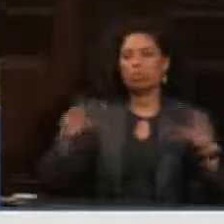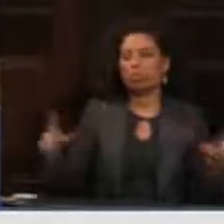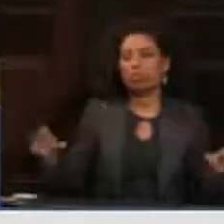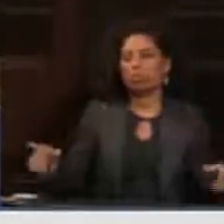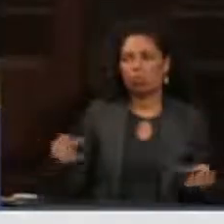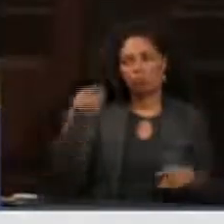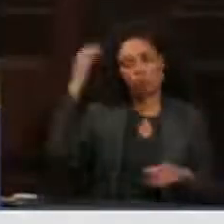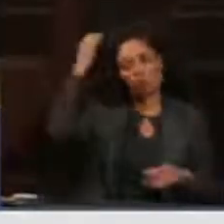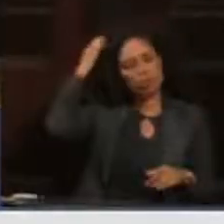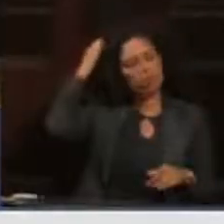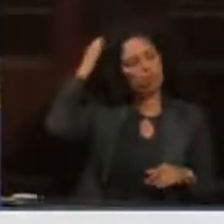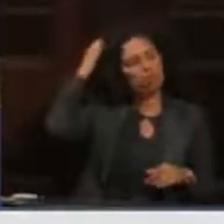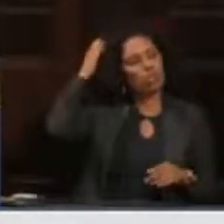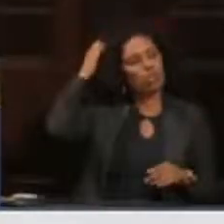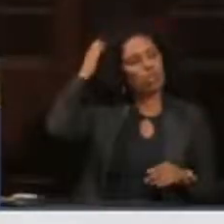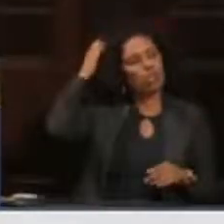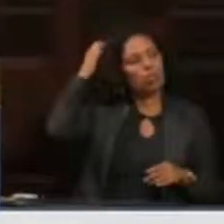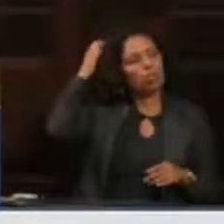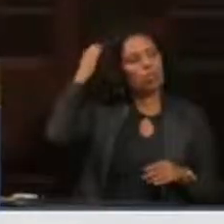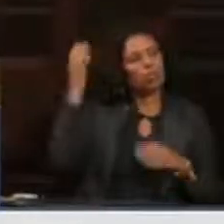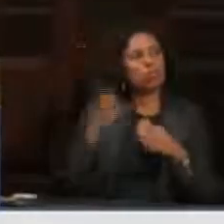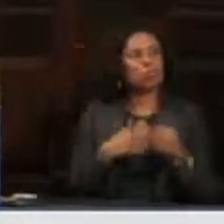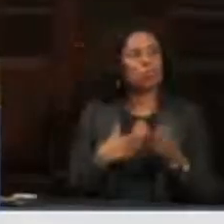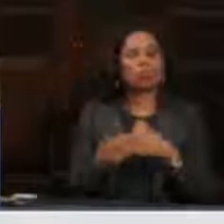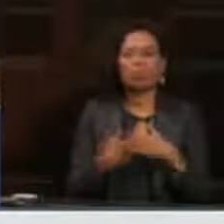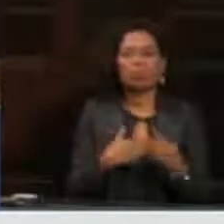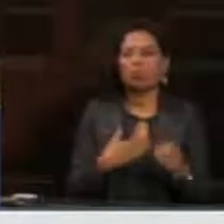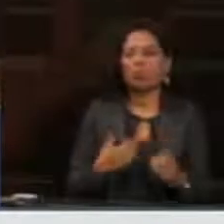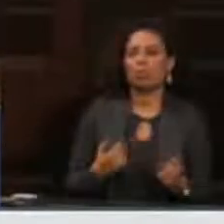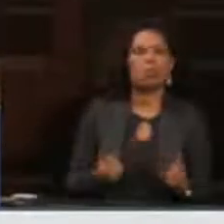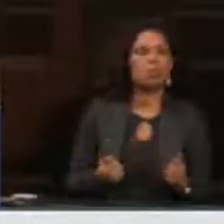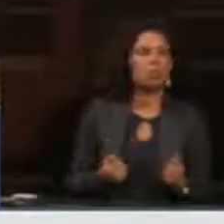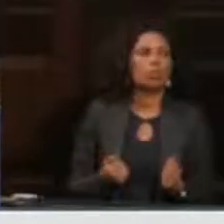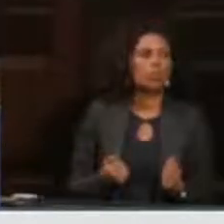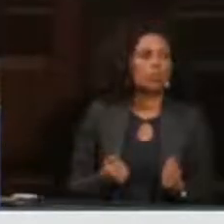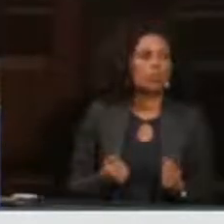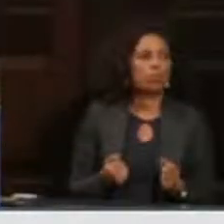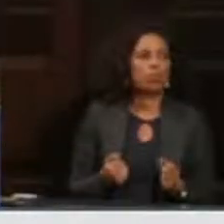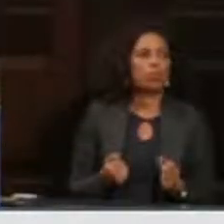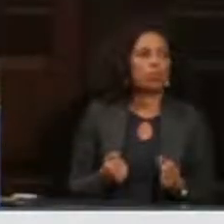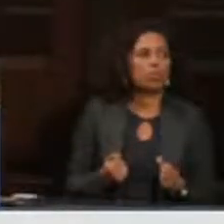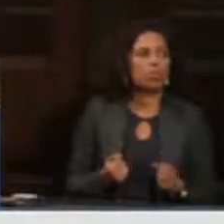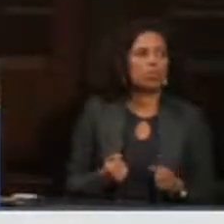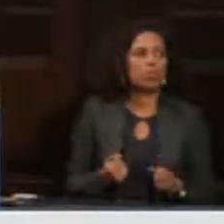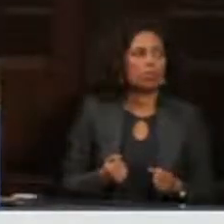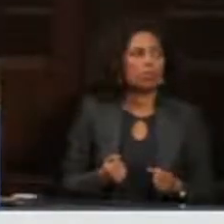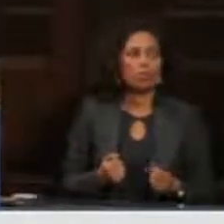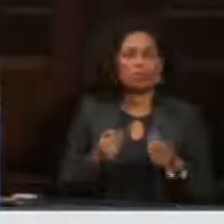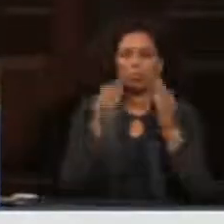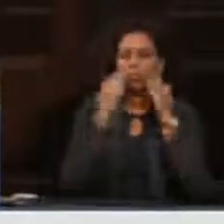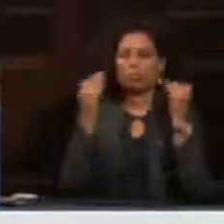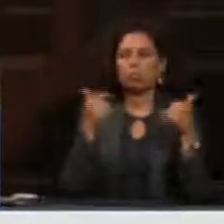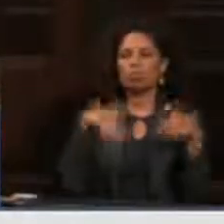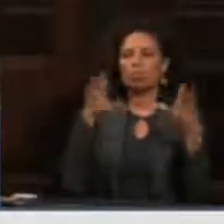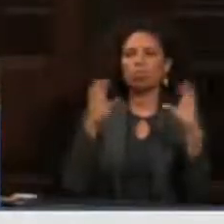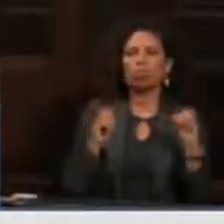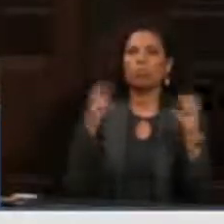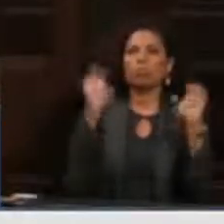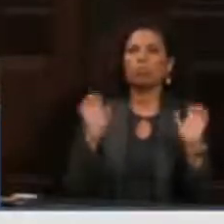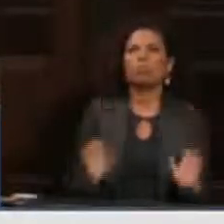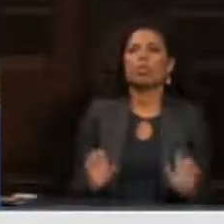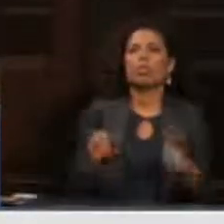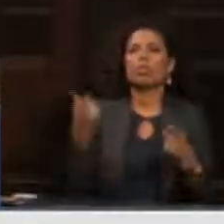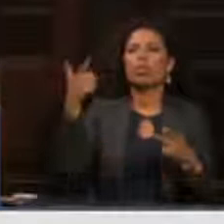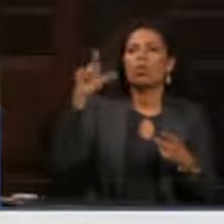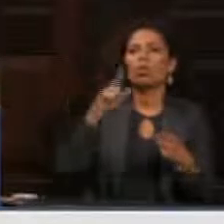administradora, seja o próprio governo, seja os clubes, seja uma empresa privada, o que for fazer sentido com transparência e ética. A